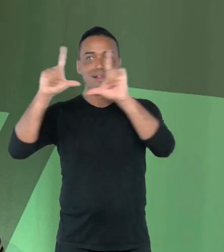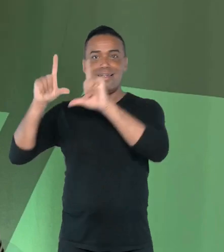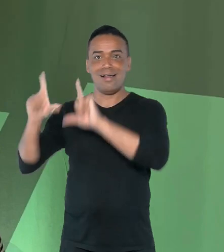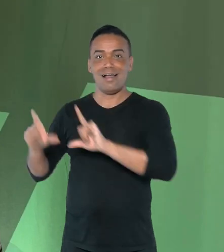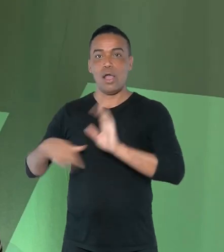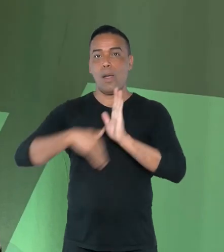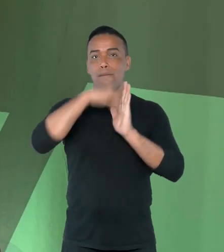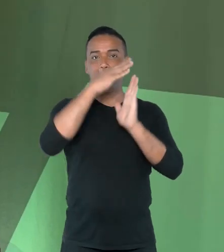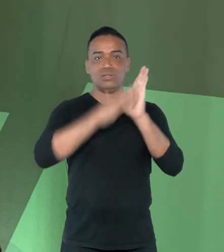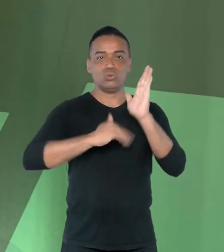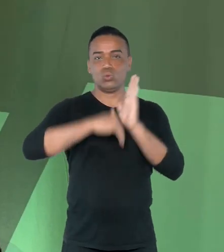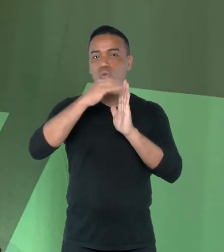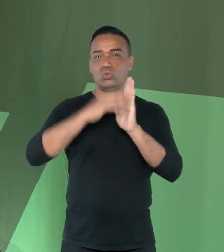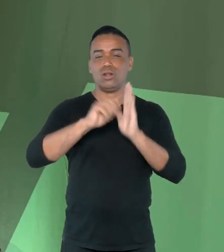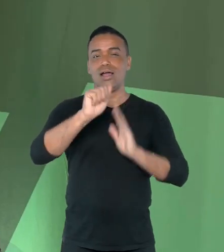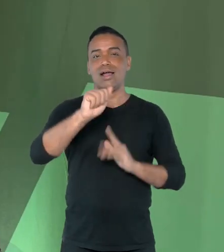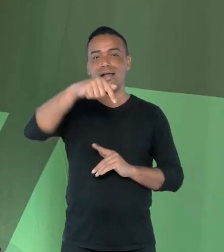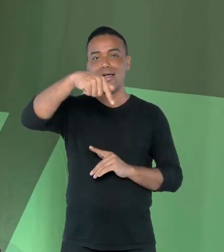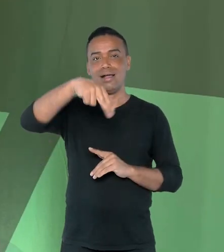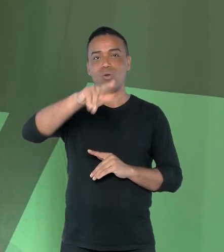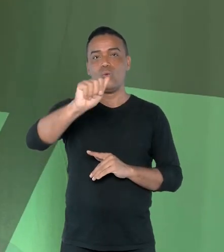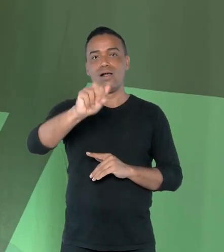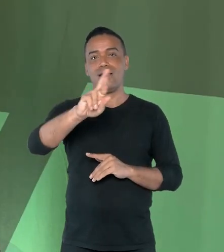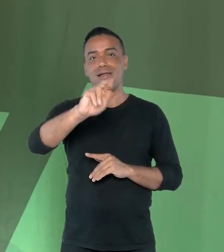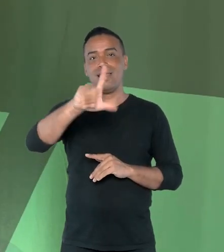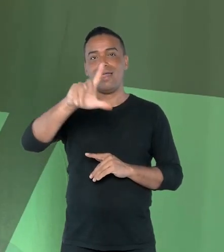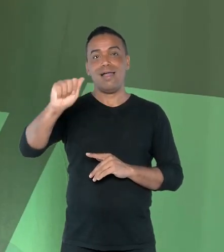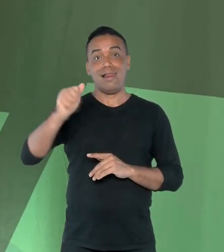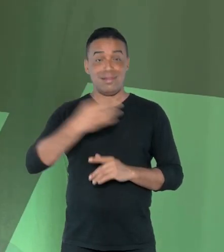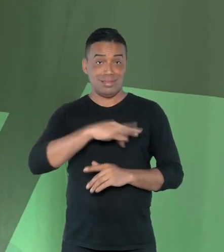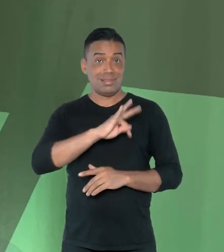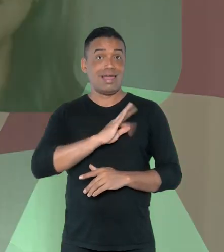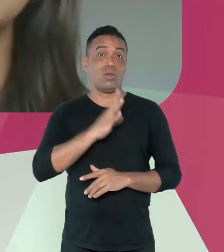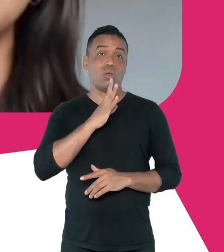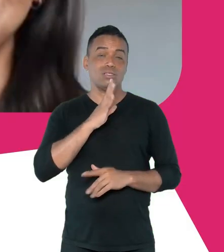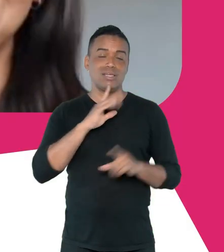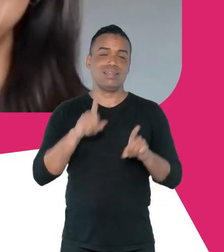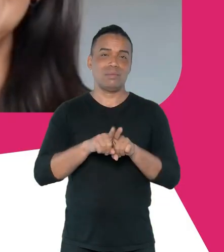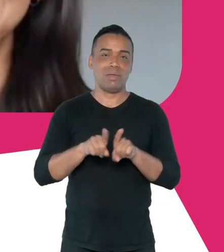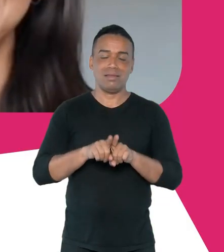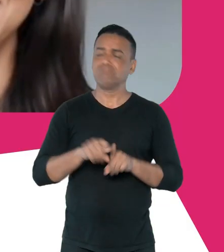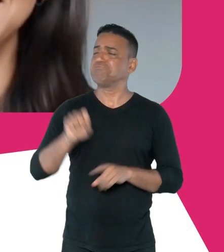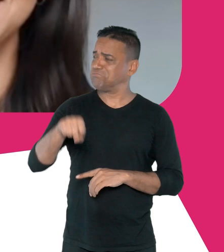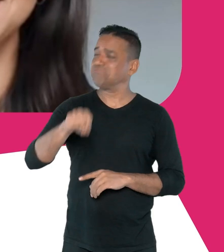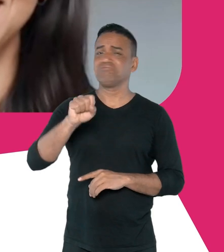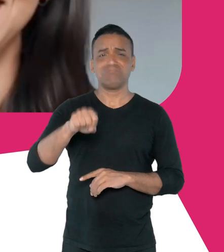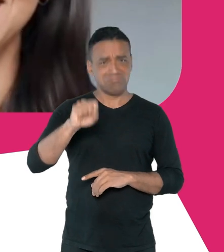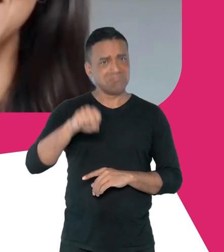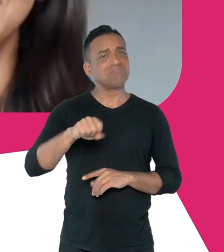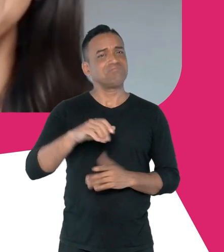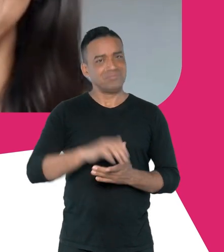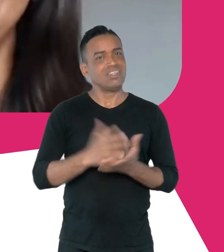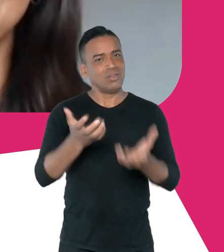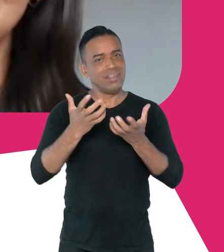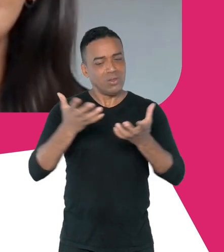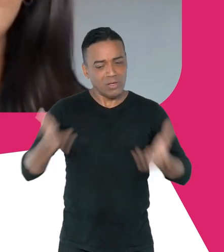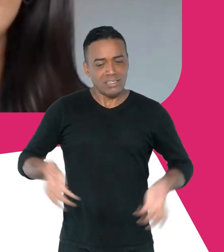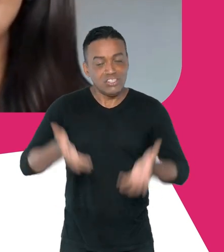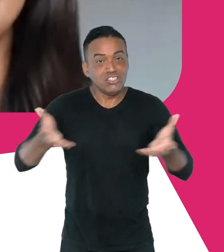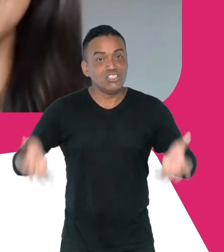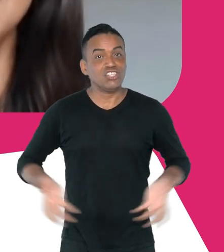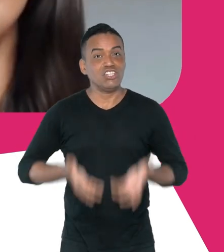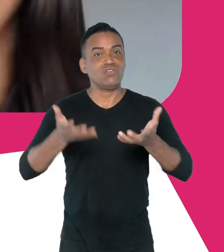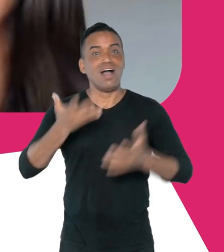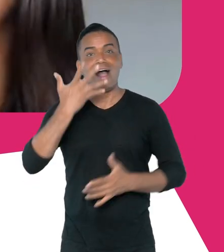né, de pintura, de aquarela, de conhecer um pouco dessas técnicas também. Exatamente, né? A gente queria incentivar isso também